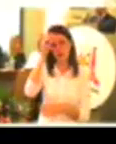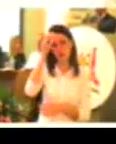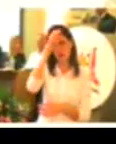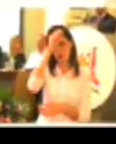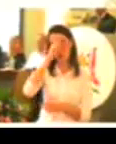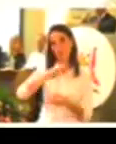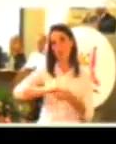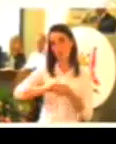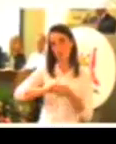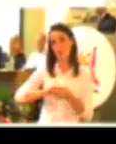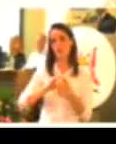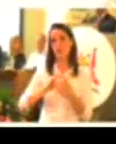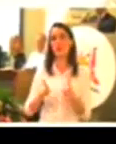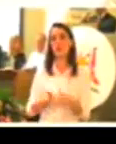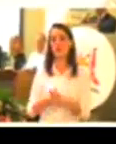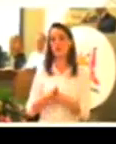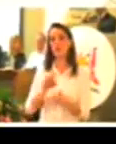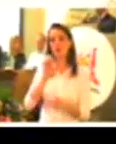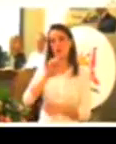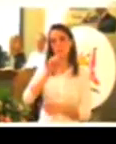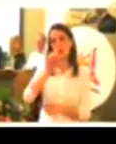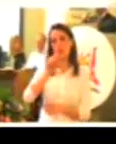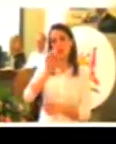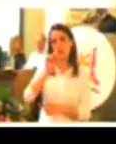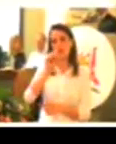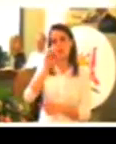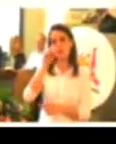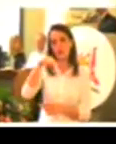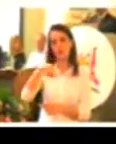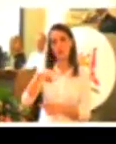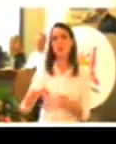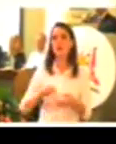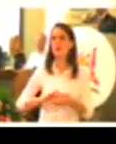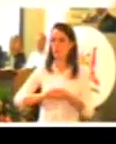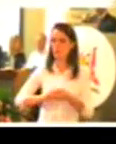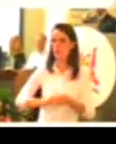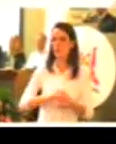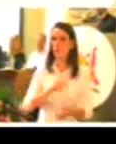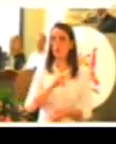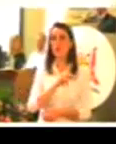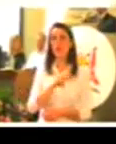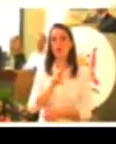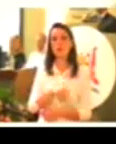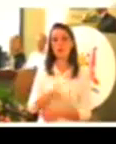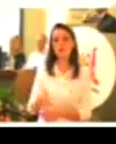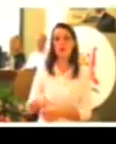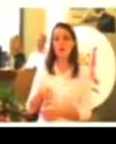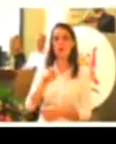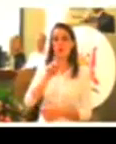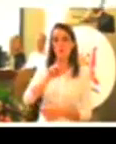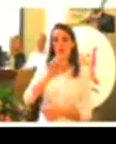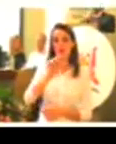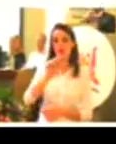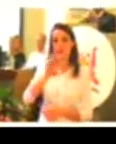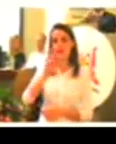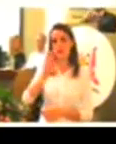e o senhor Edson Luiz do Nascimento, presidente da UABC.